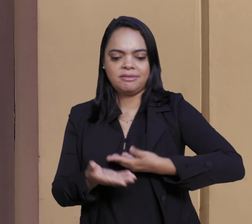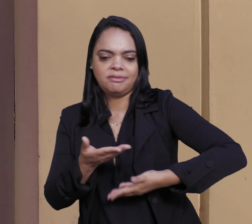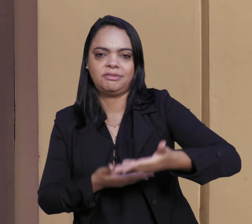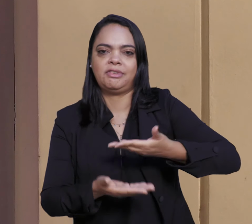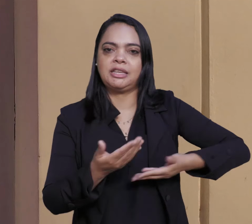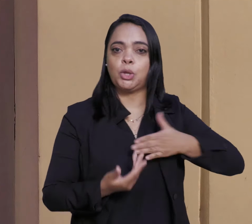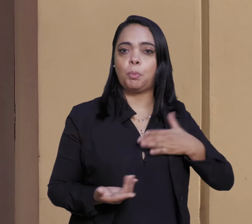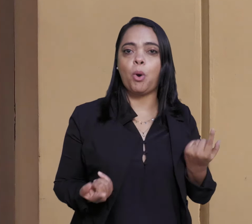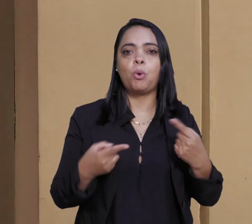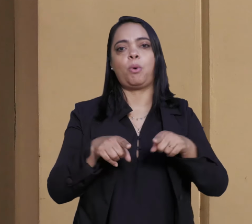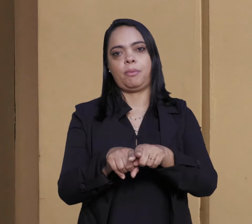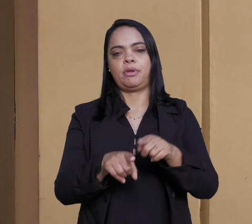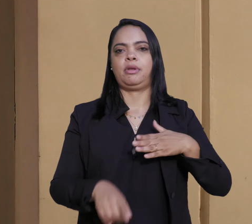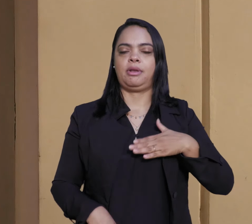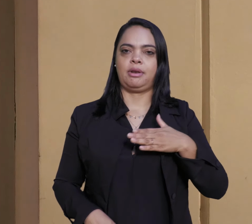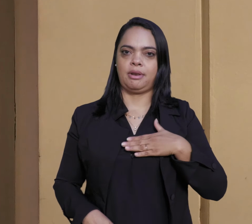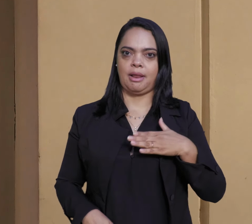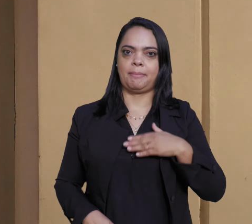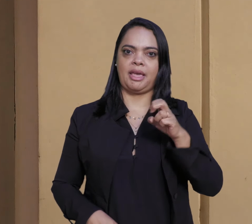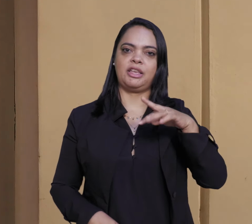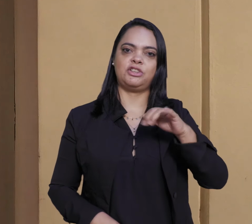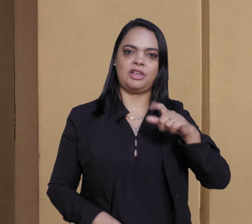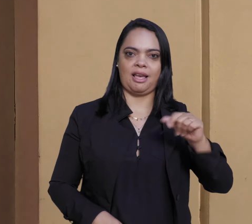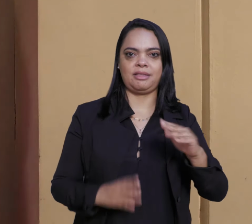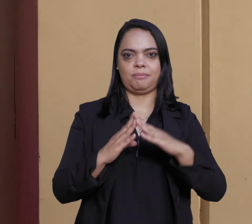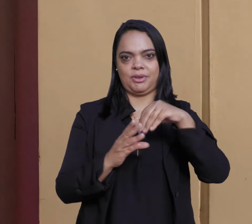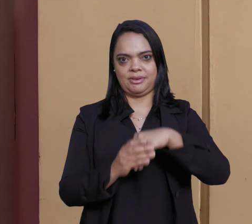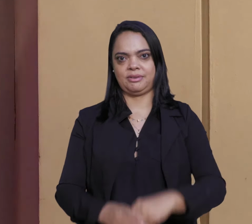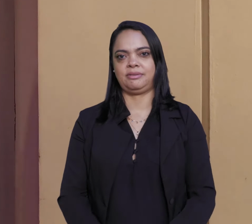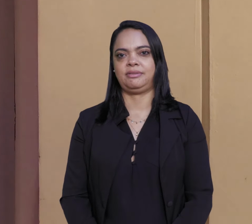do meu companheiro e da minha enteada que vive comigo.